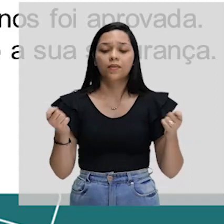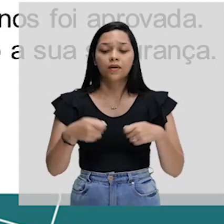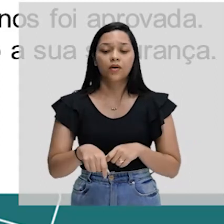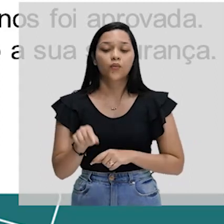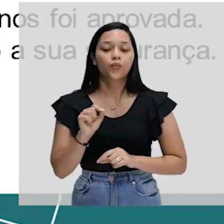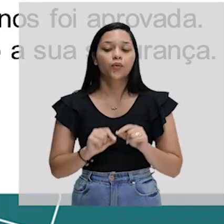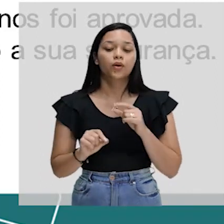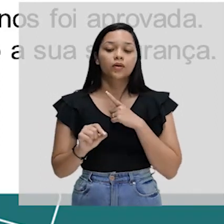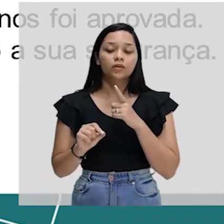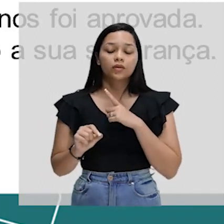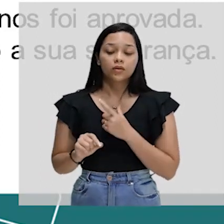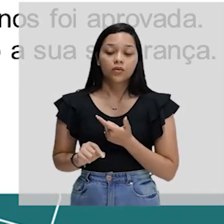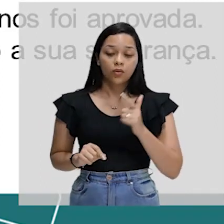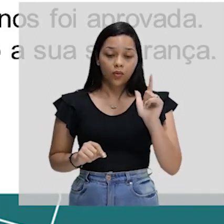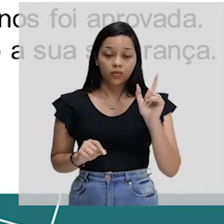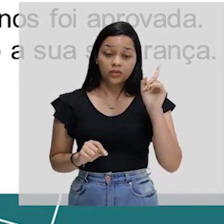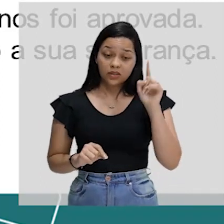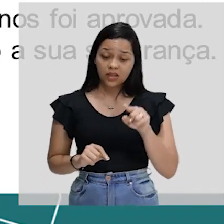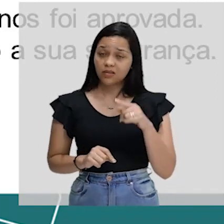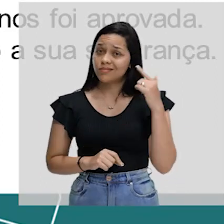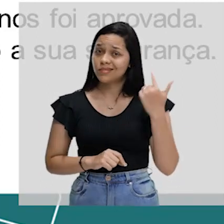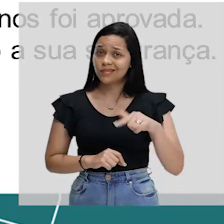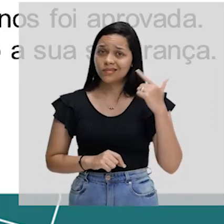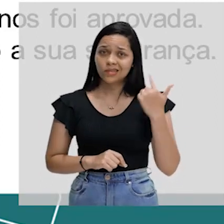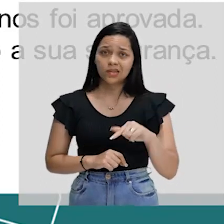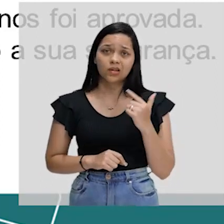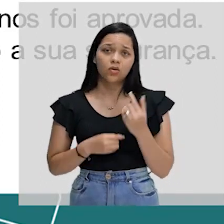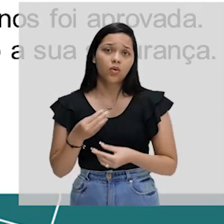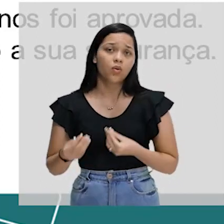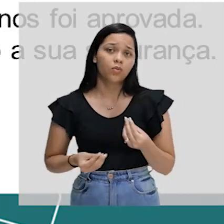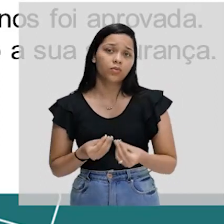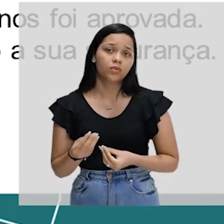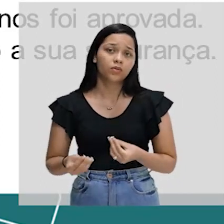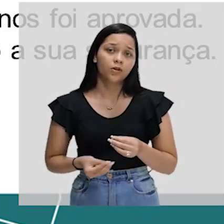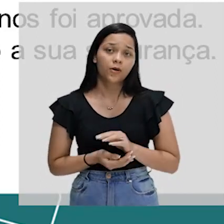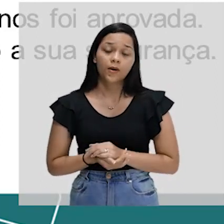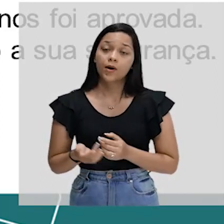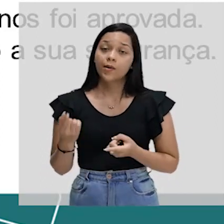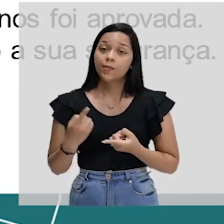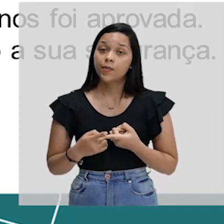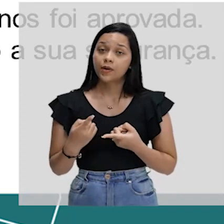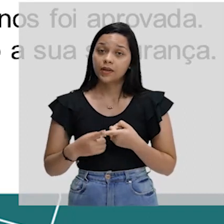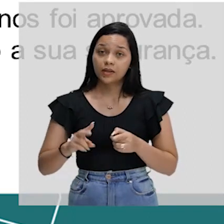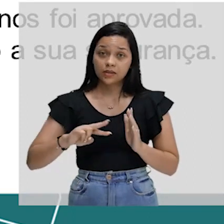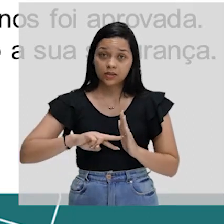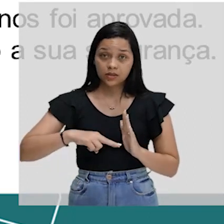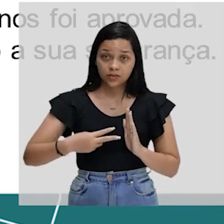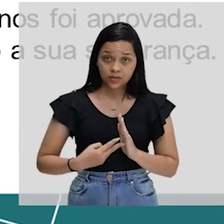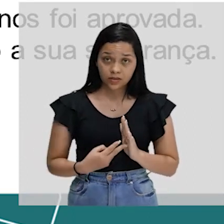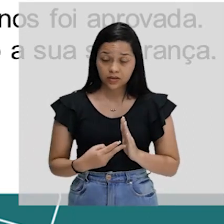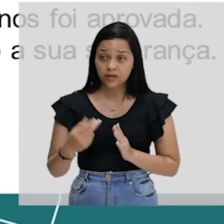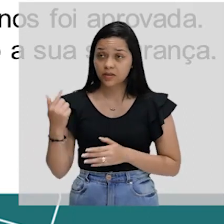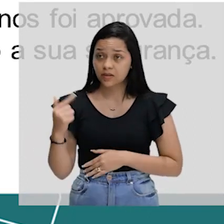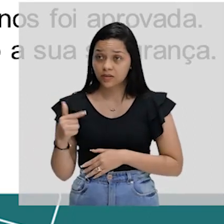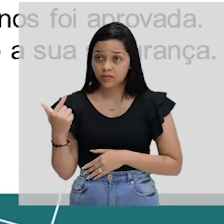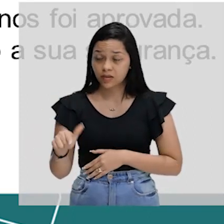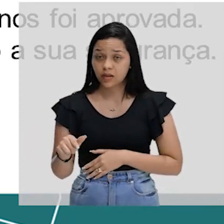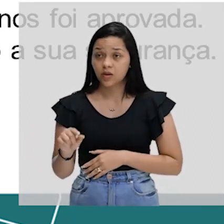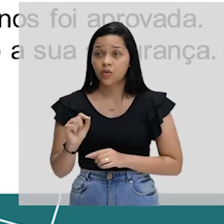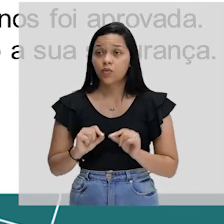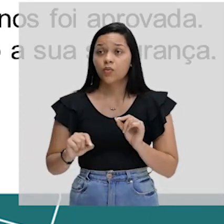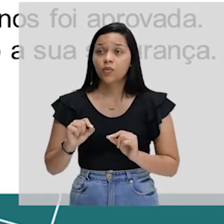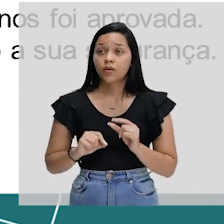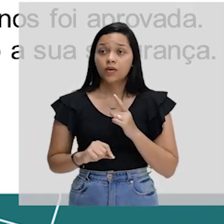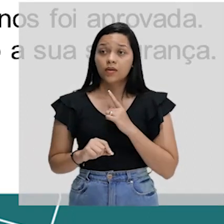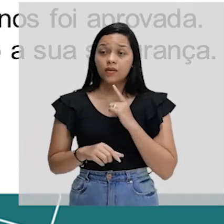linhagem de cruzar com espécies selvagens é inexistente. Isso significa que ela não vai cruzar